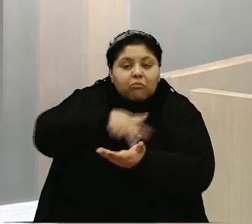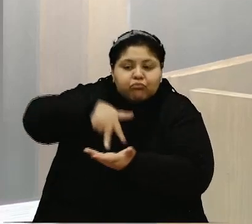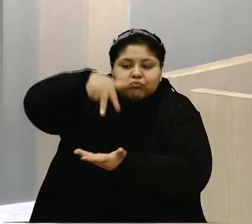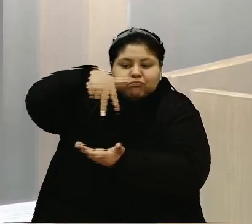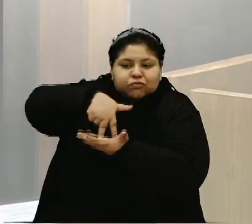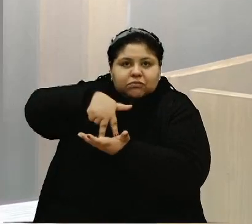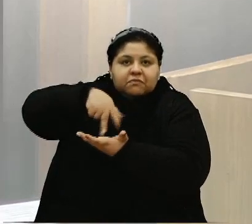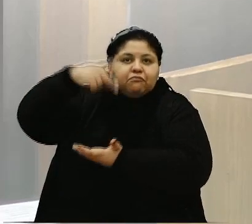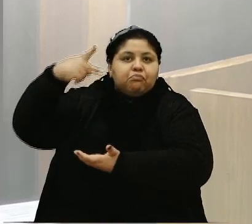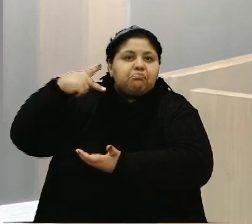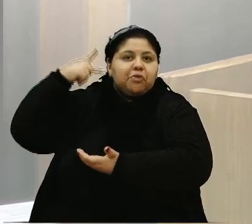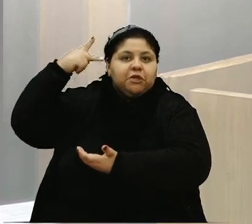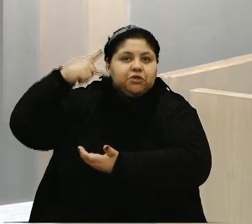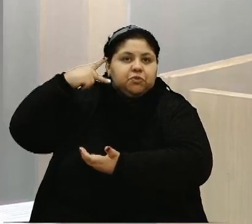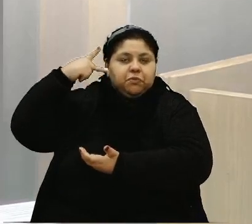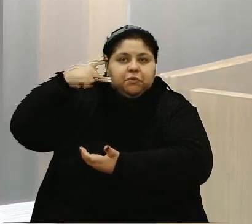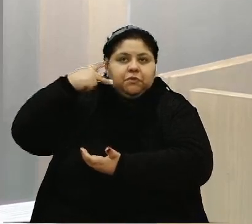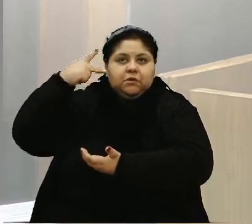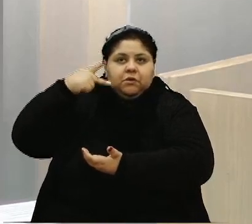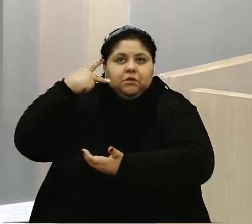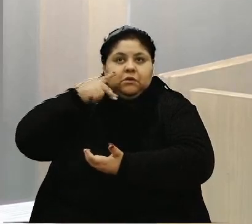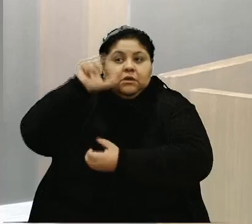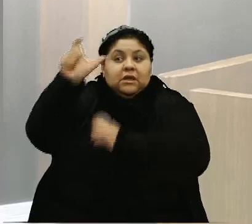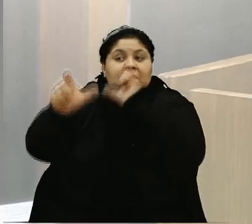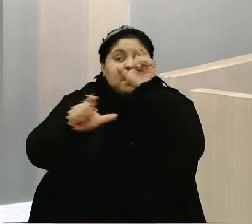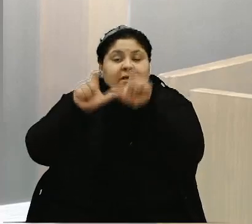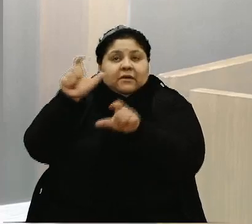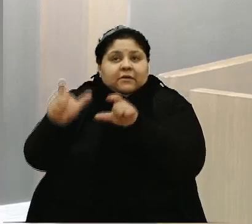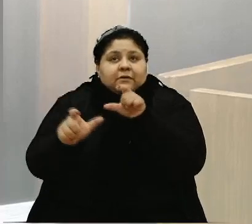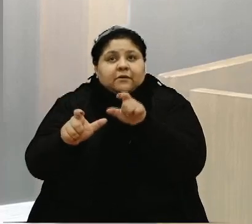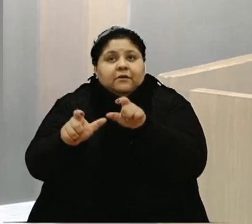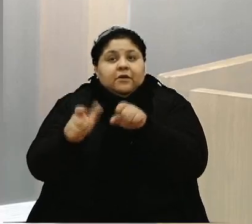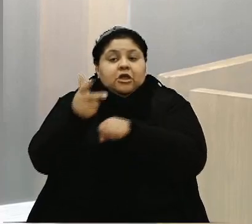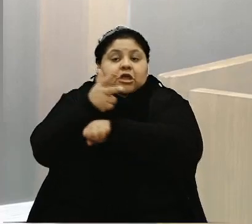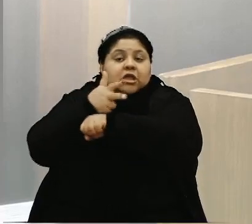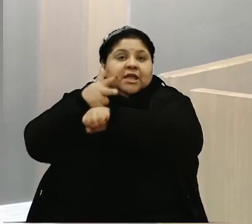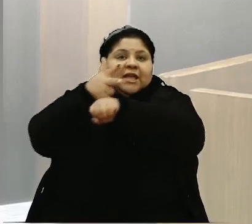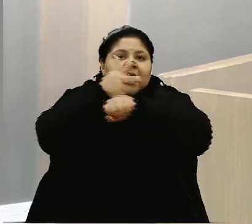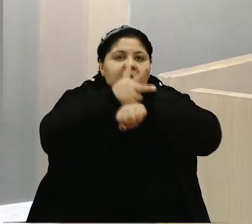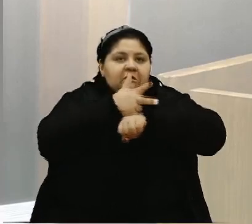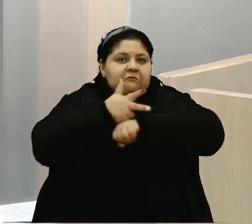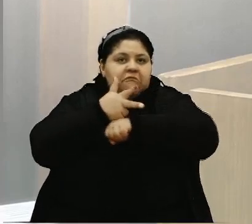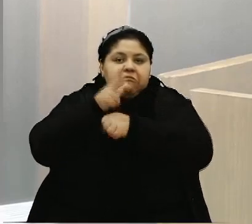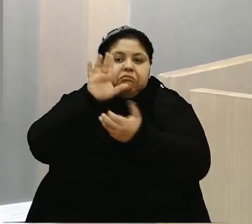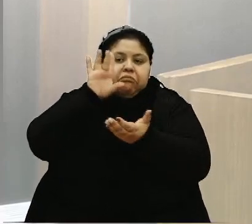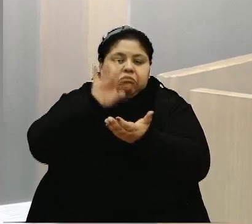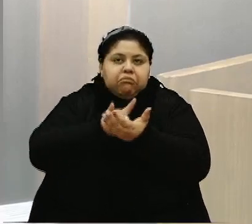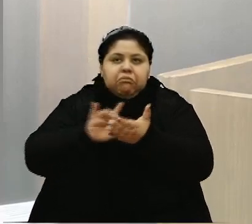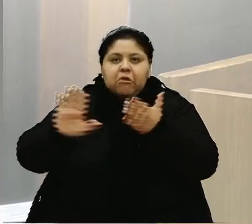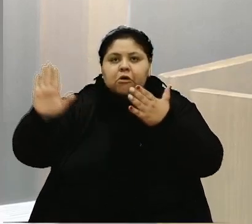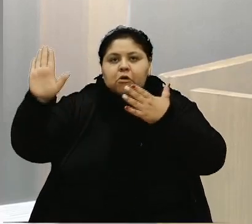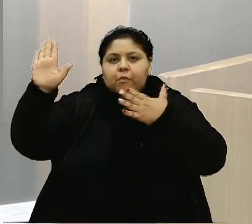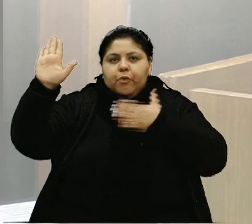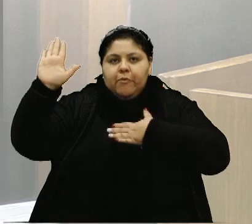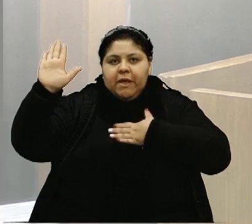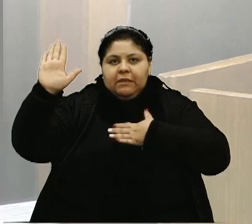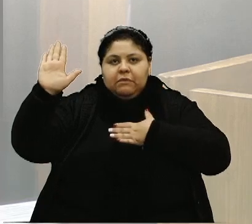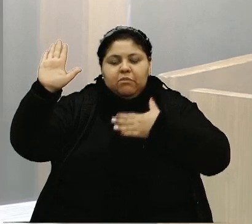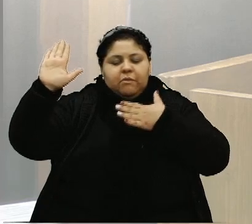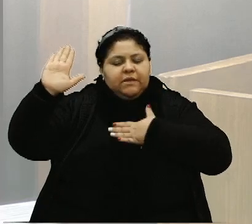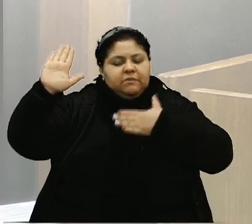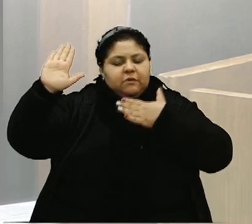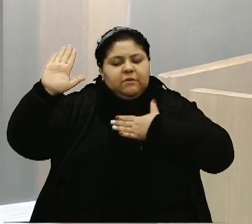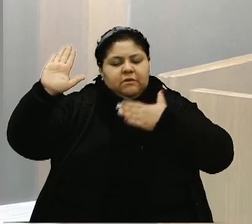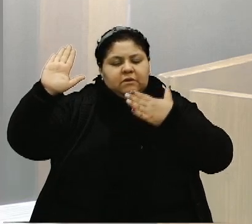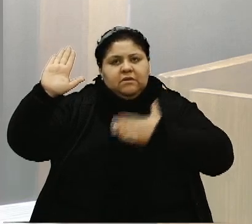político, pois as pessoas vão lá, gravam seus vídeos, prometem mundos e fundos